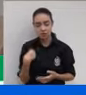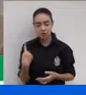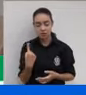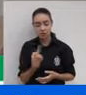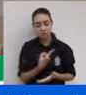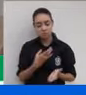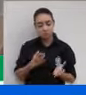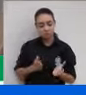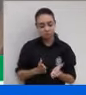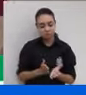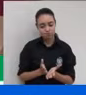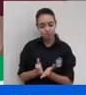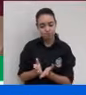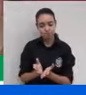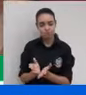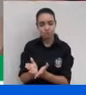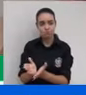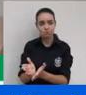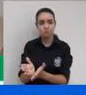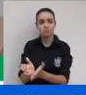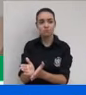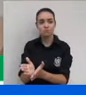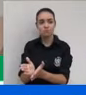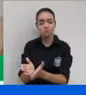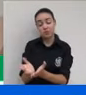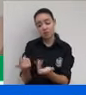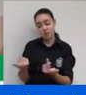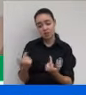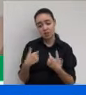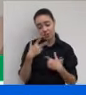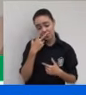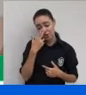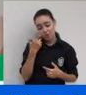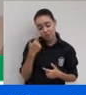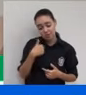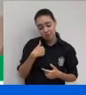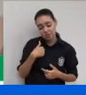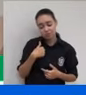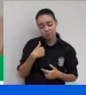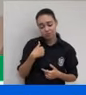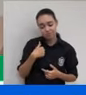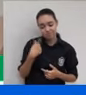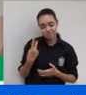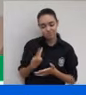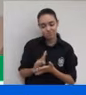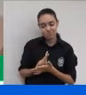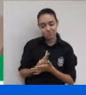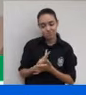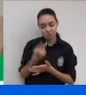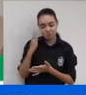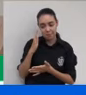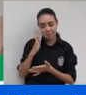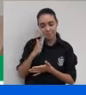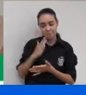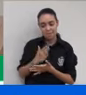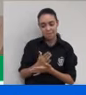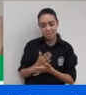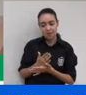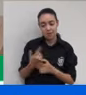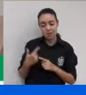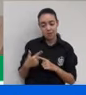um caminho e eu acho que esse é meu mal é porque eu sei